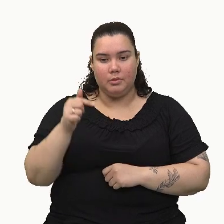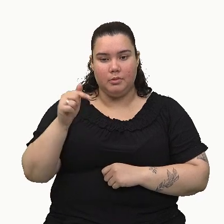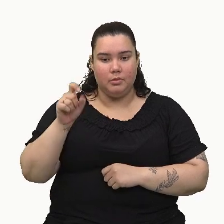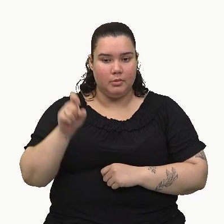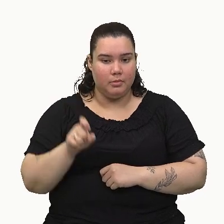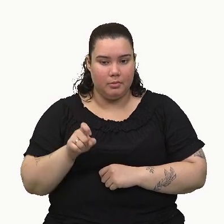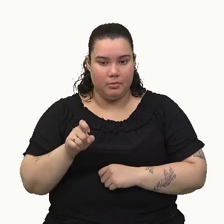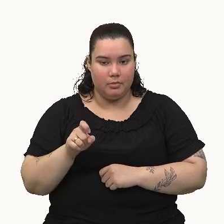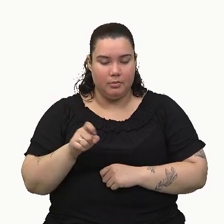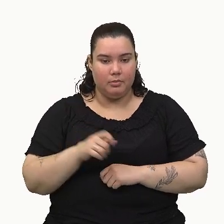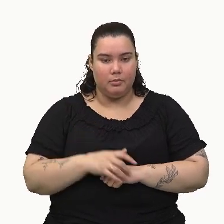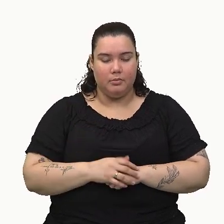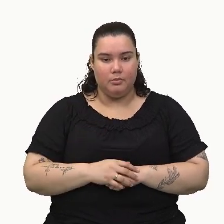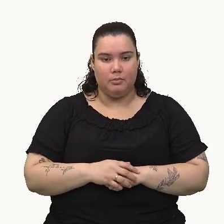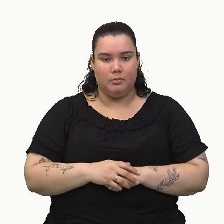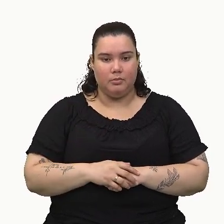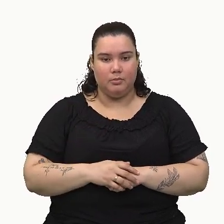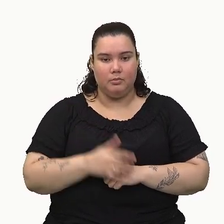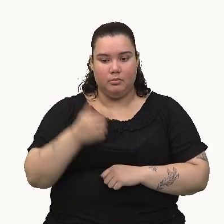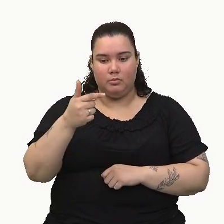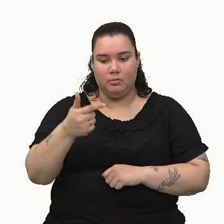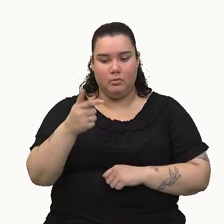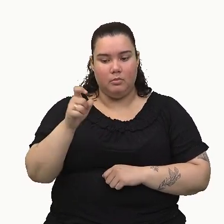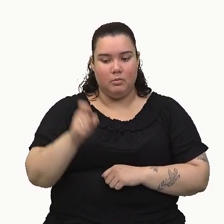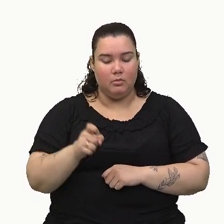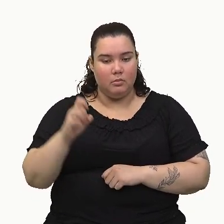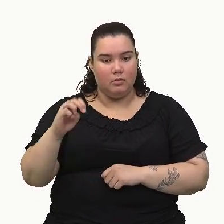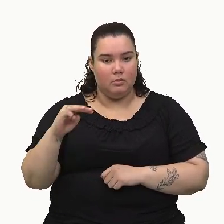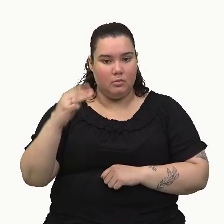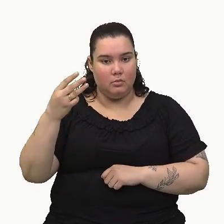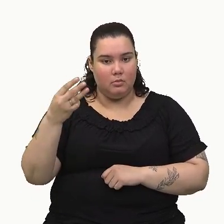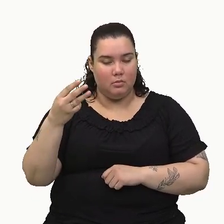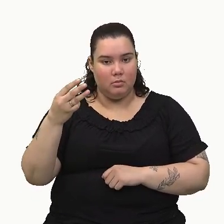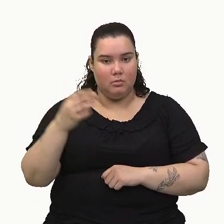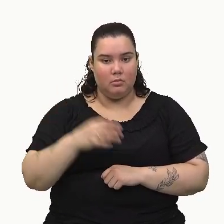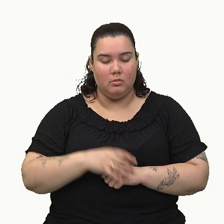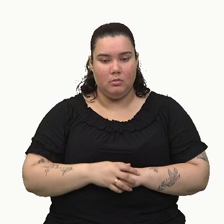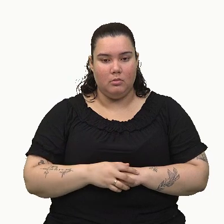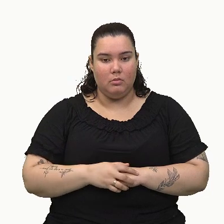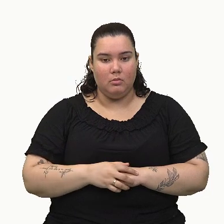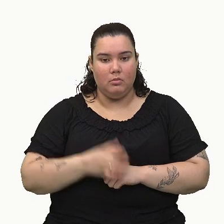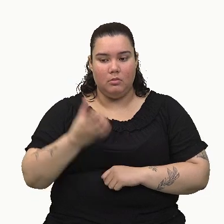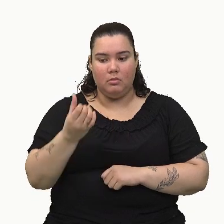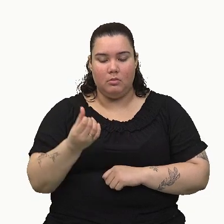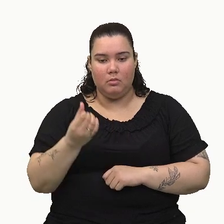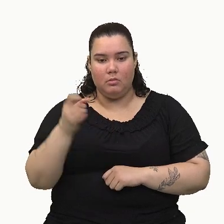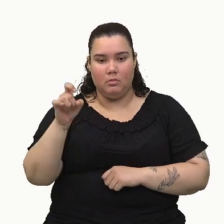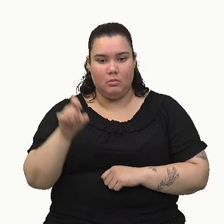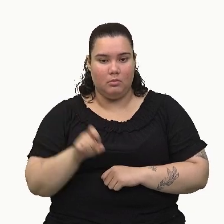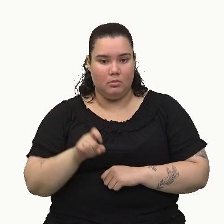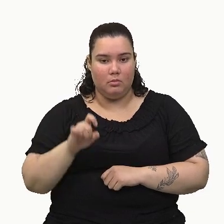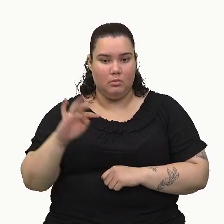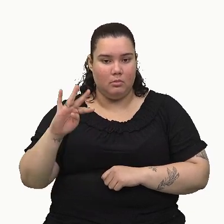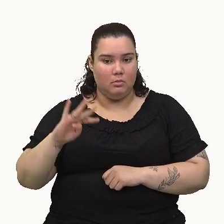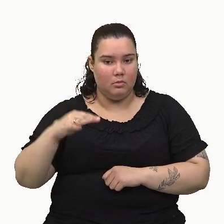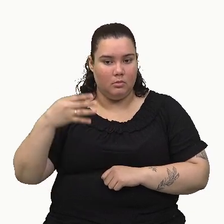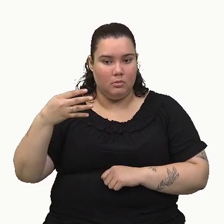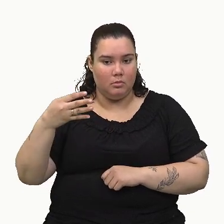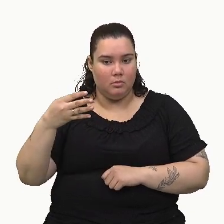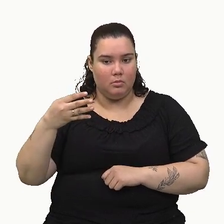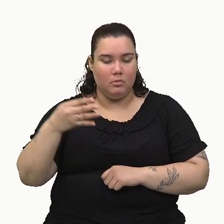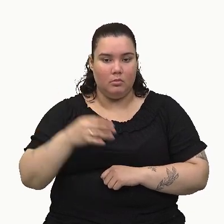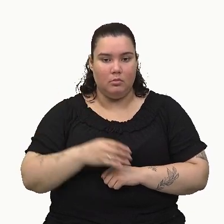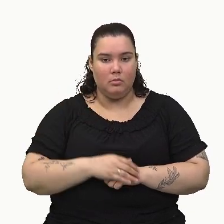7x, o elemento 2x ao cubo e o elemento 6x elevado à quarta